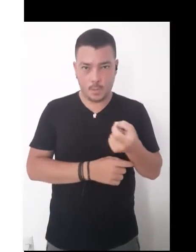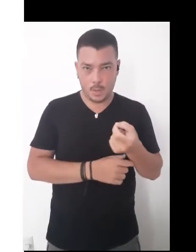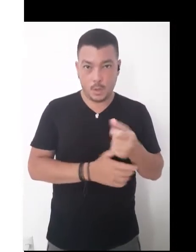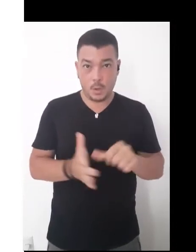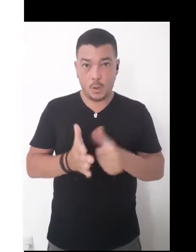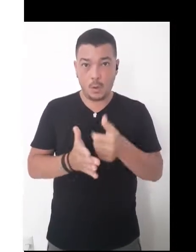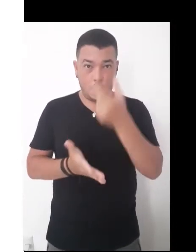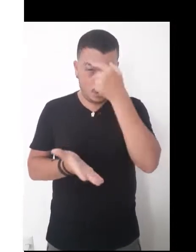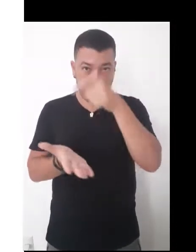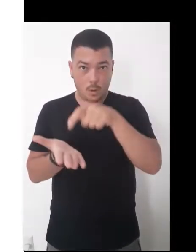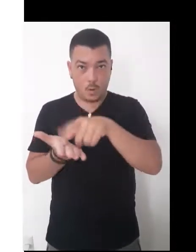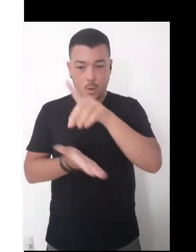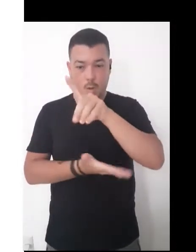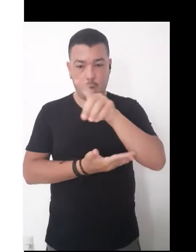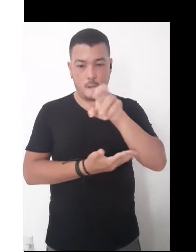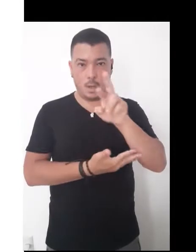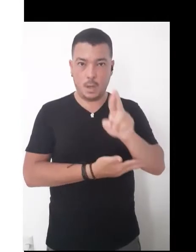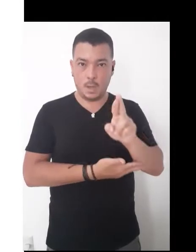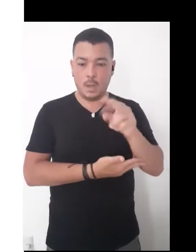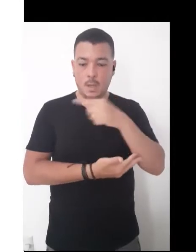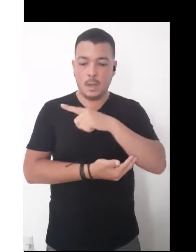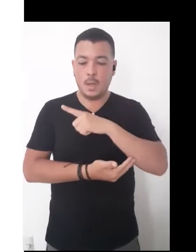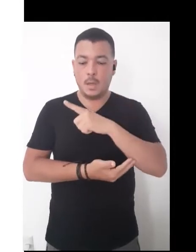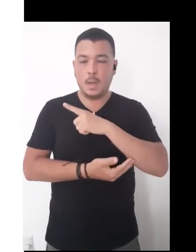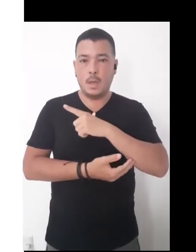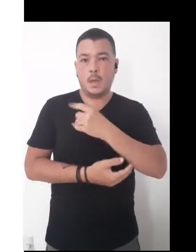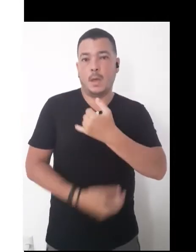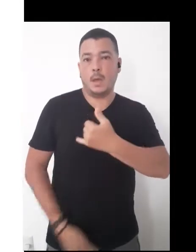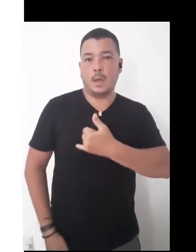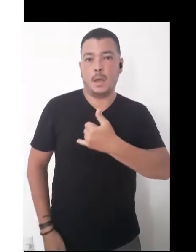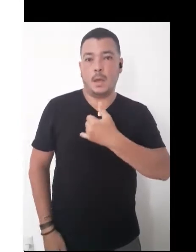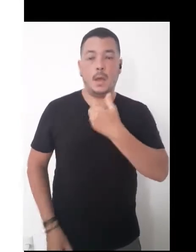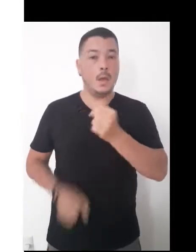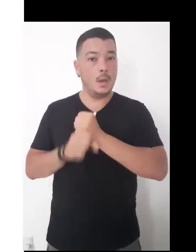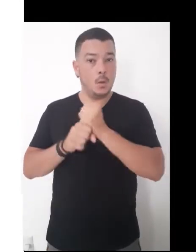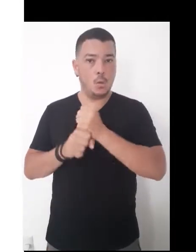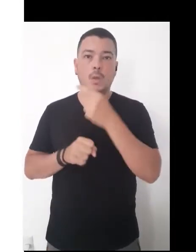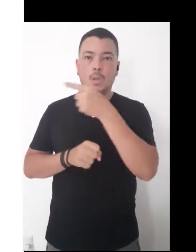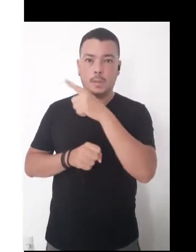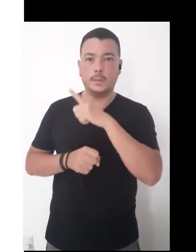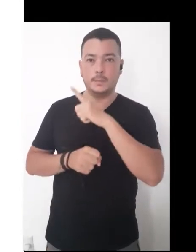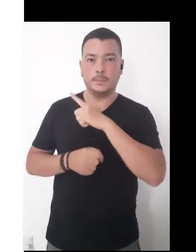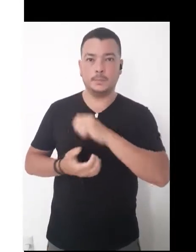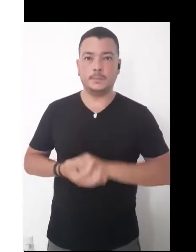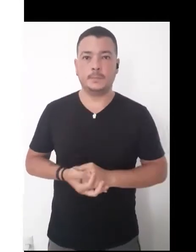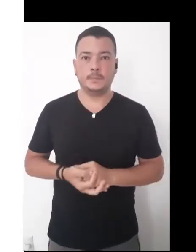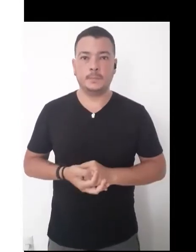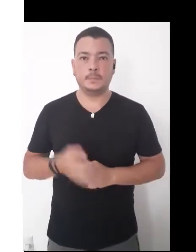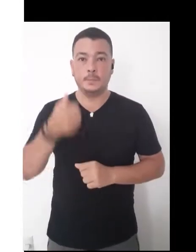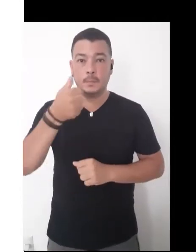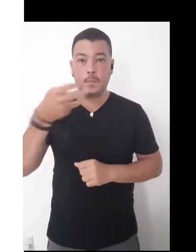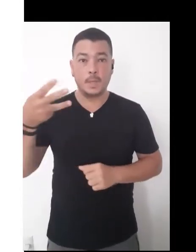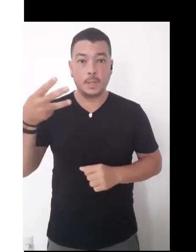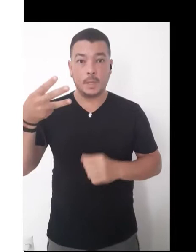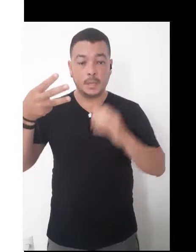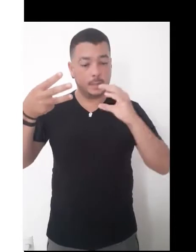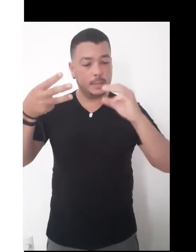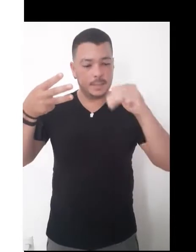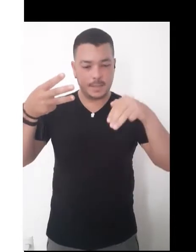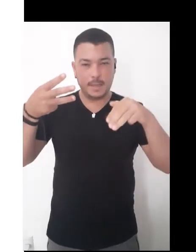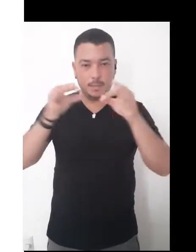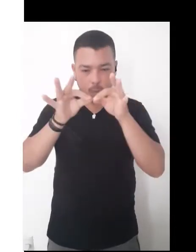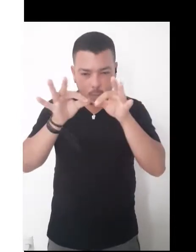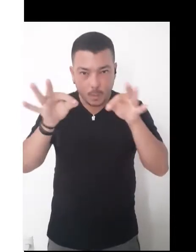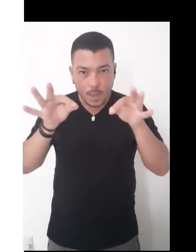memória DDR. Aqui está as dimensões delas em milímetros, né? Então 13 centímetros por